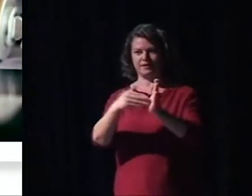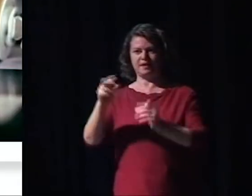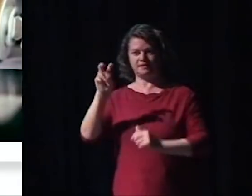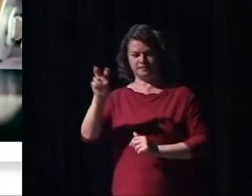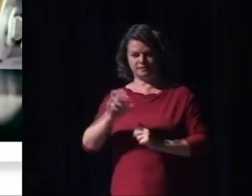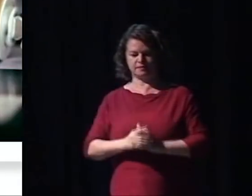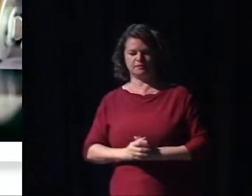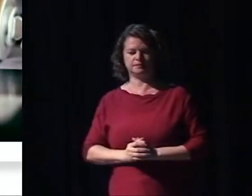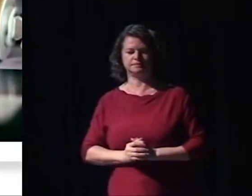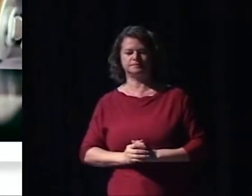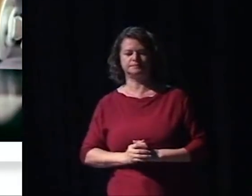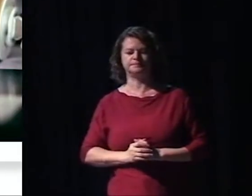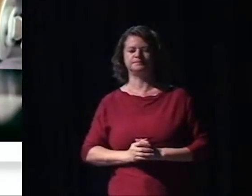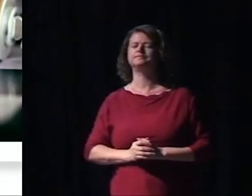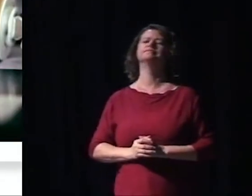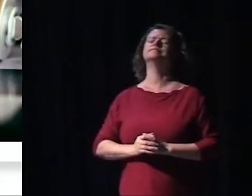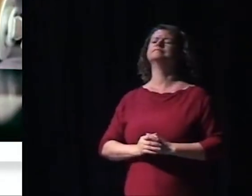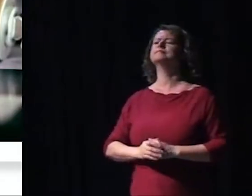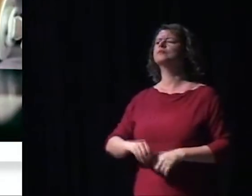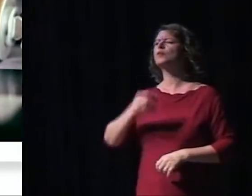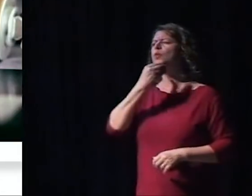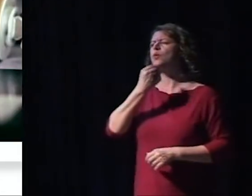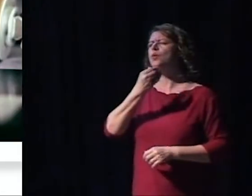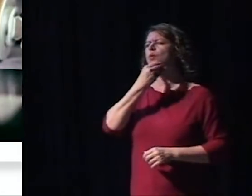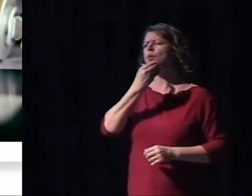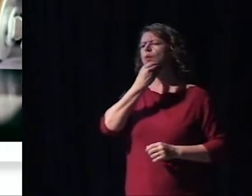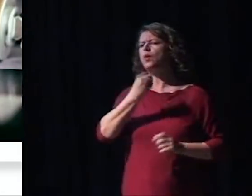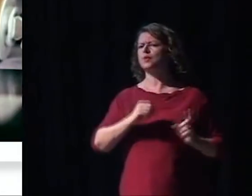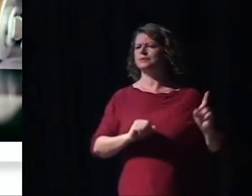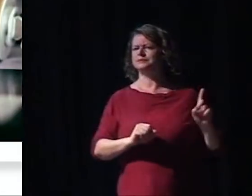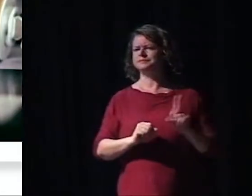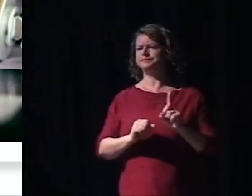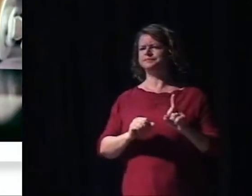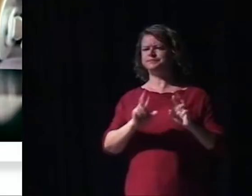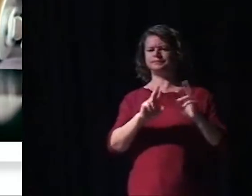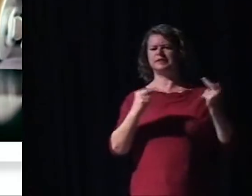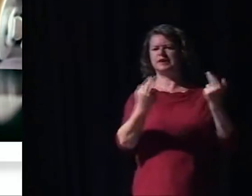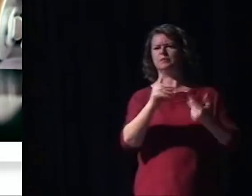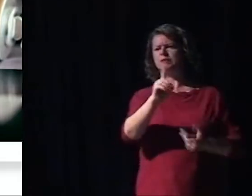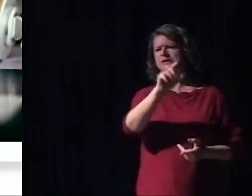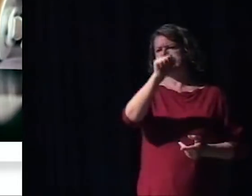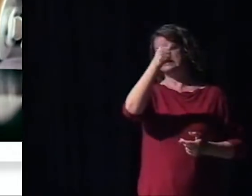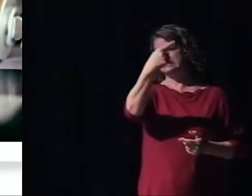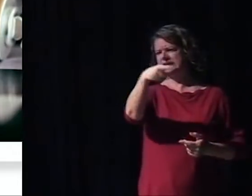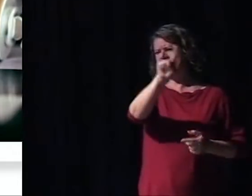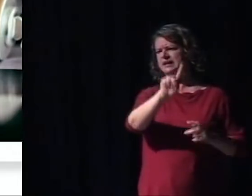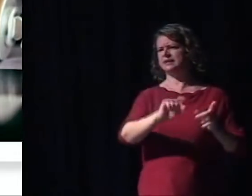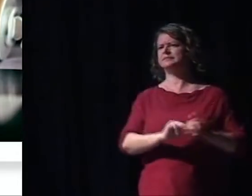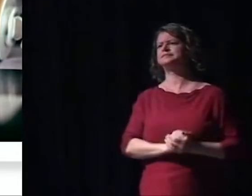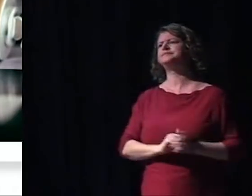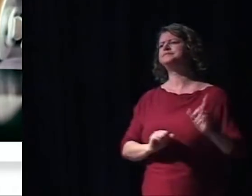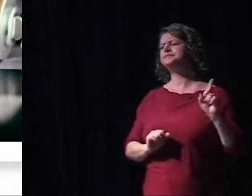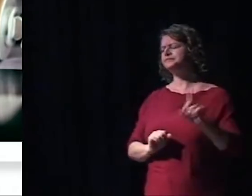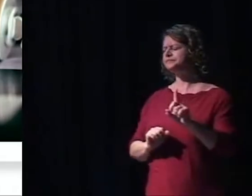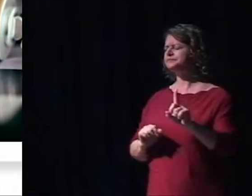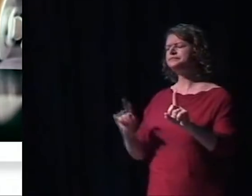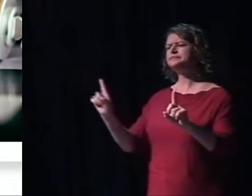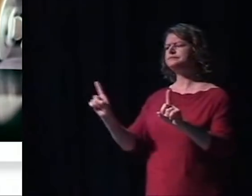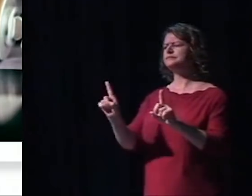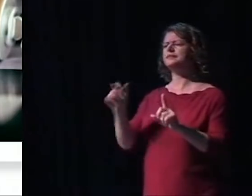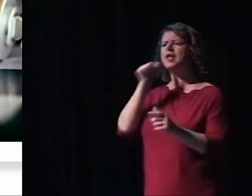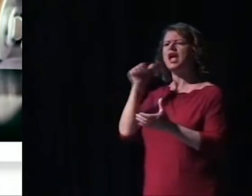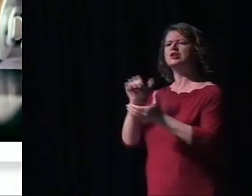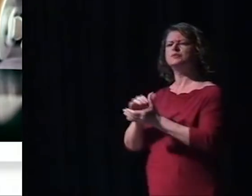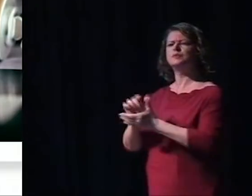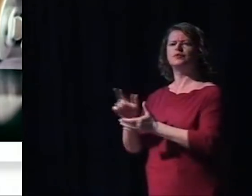de Zorá, chamado Manoá, do clã da tribo de Dan, tinha mulher estéril. Certo dia o